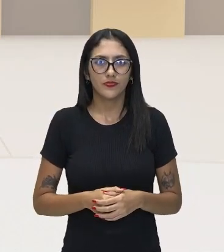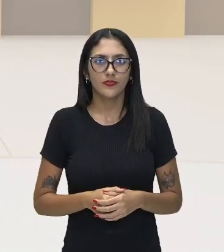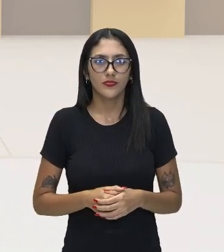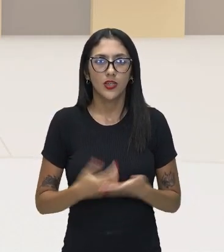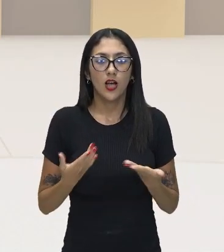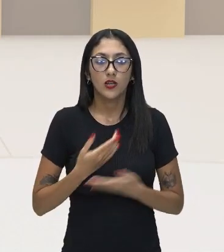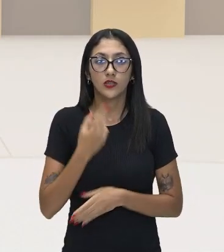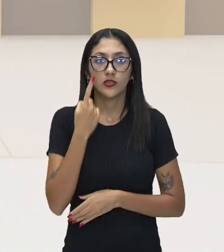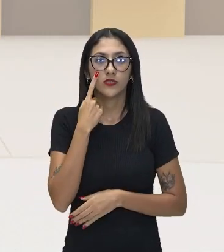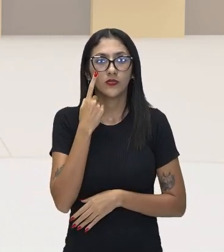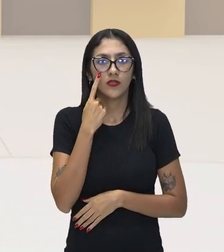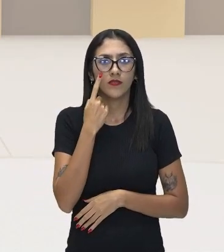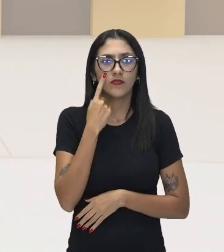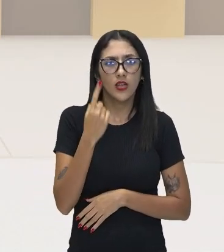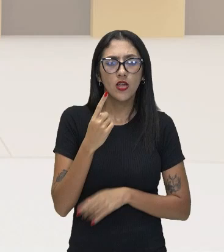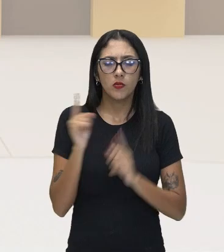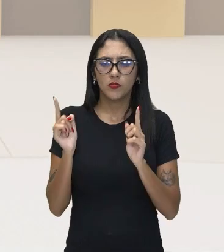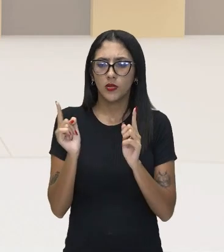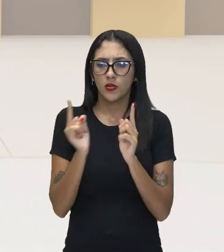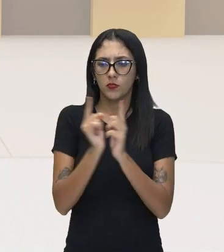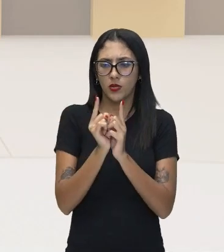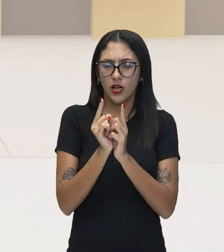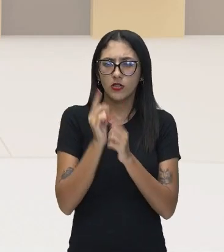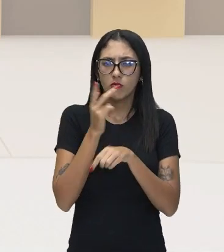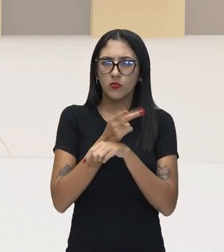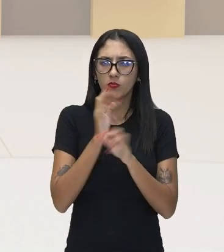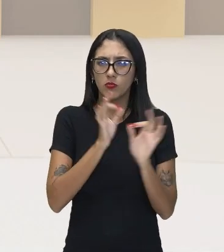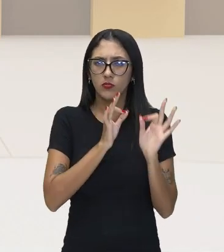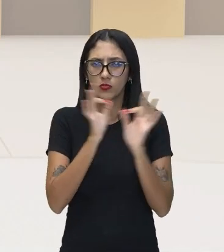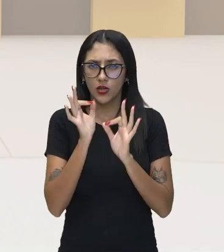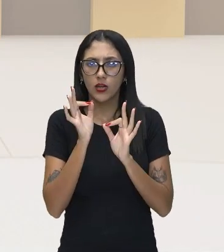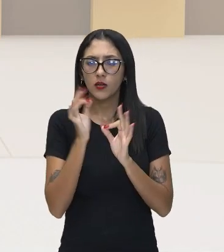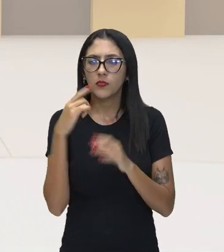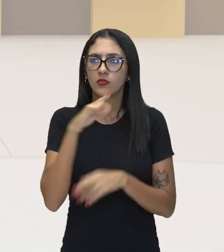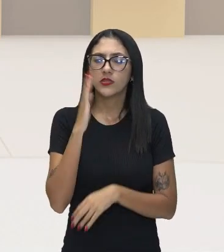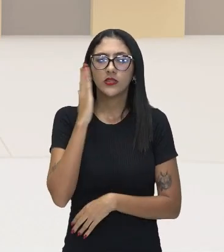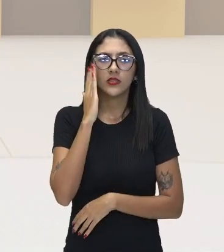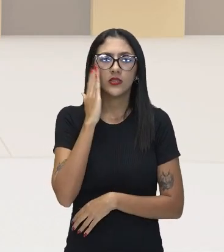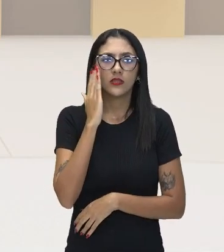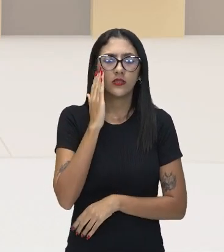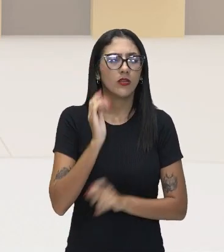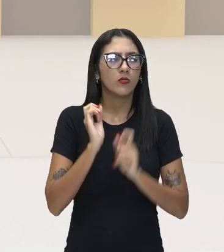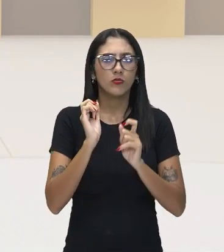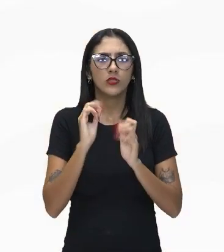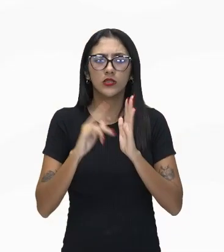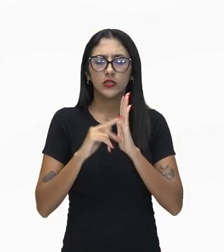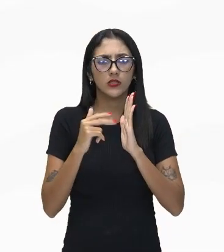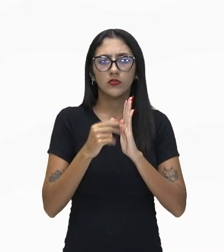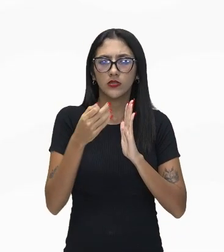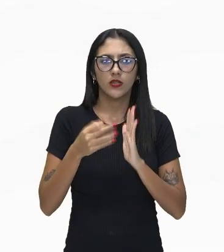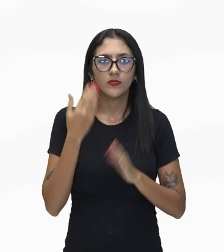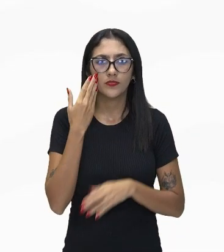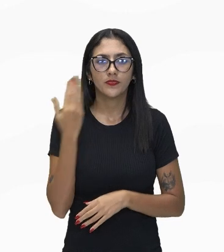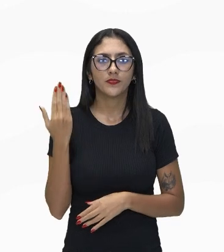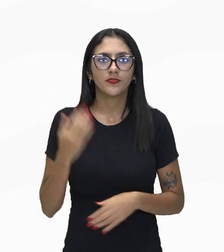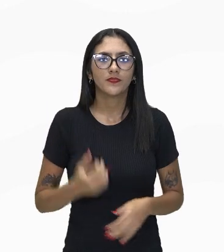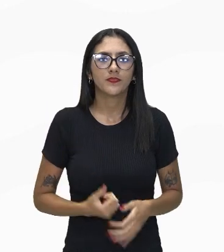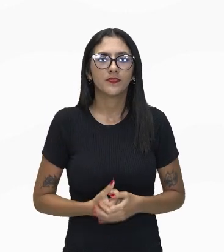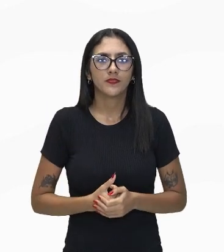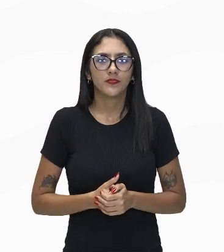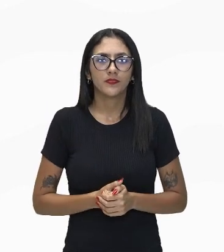né, do personagem para a gente entender um pouquinho melhor, né, esse lance aí do engajamento. Olha